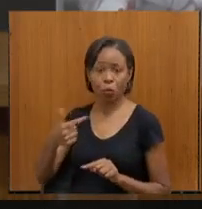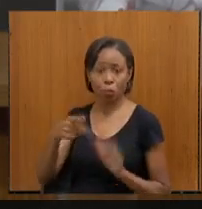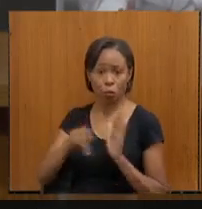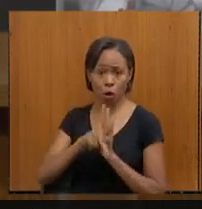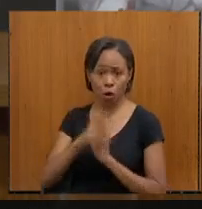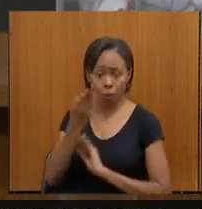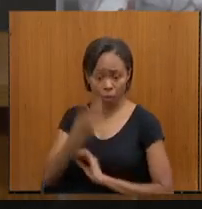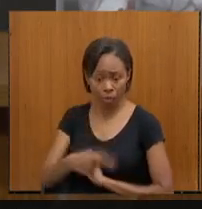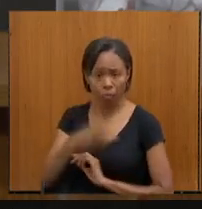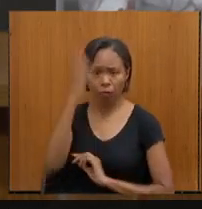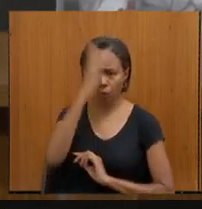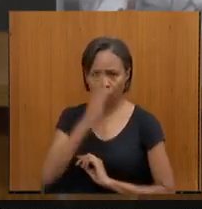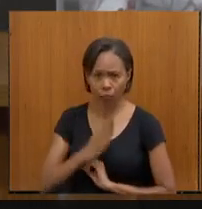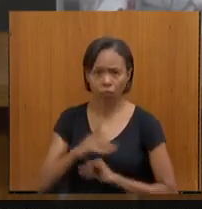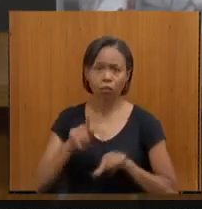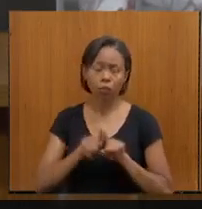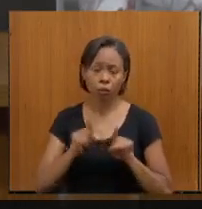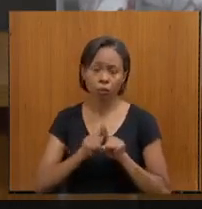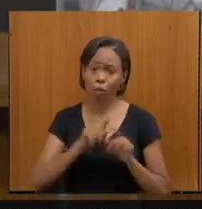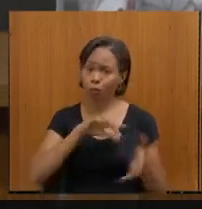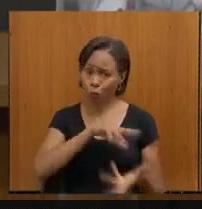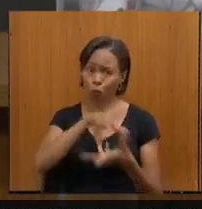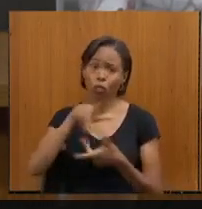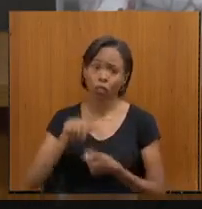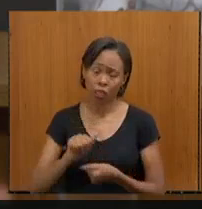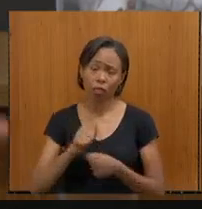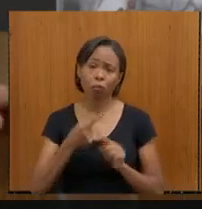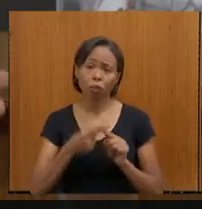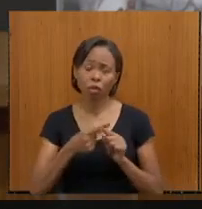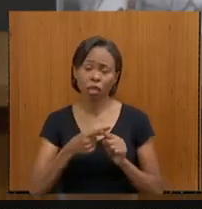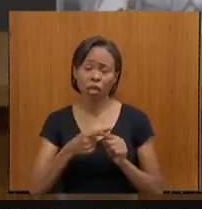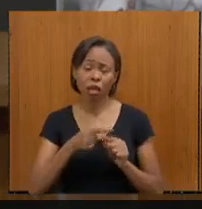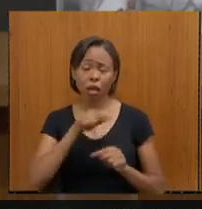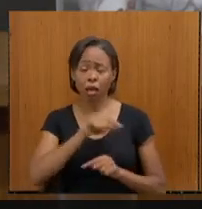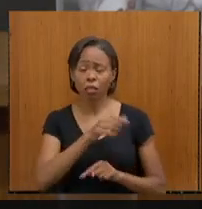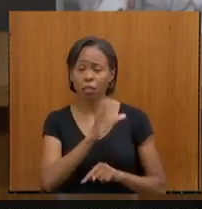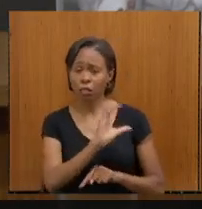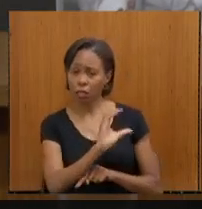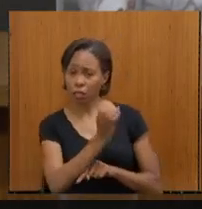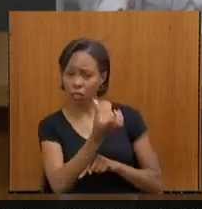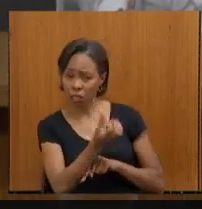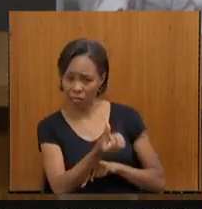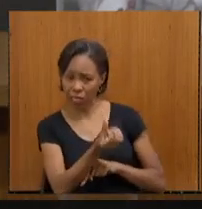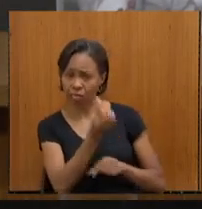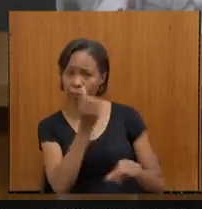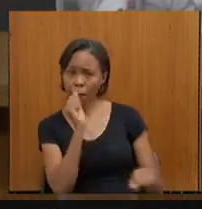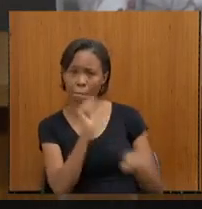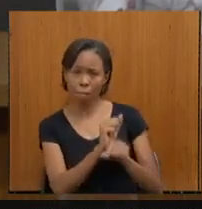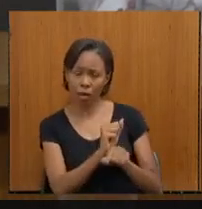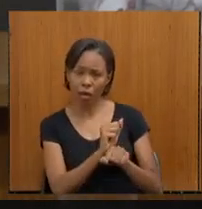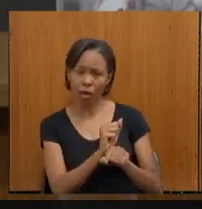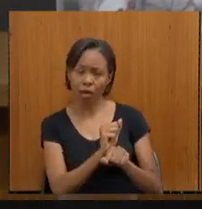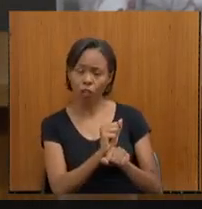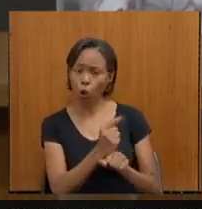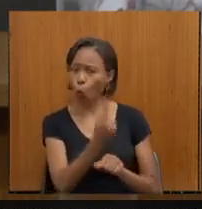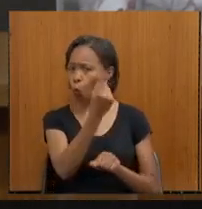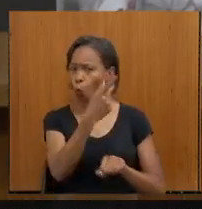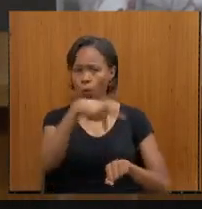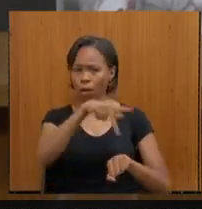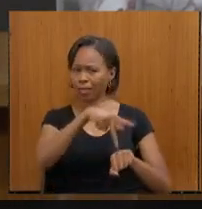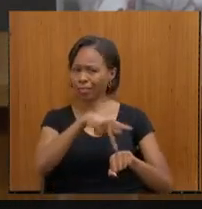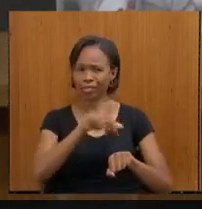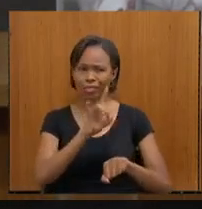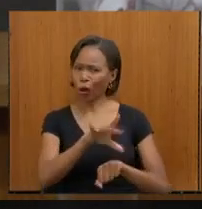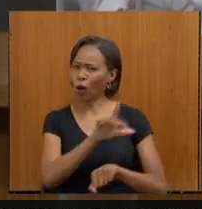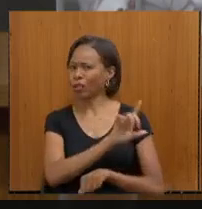porque essa descarbonização átomos de carbono são não para as fronteiras de um país Então gostaria